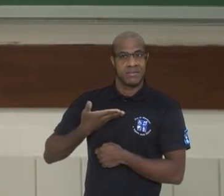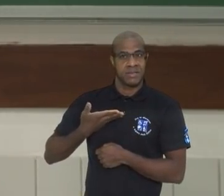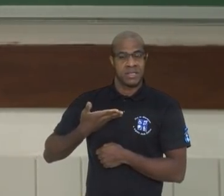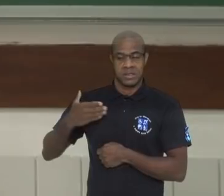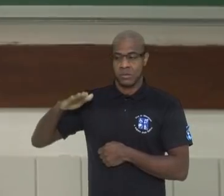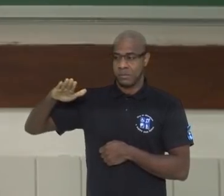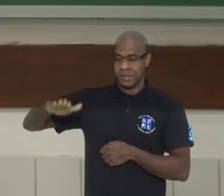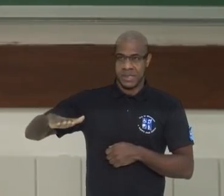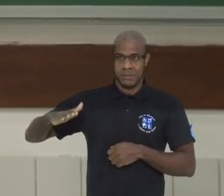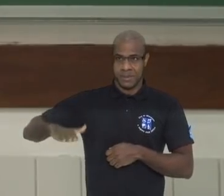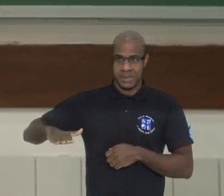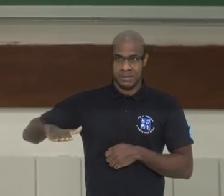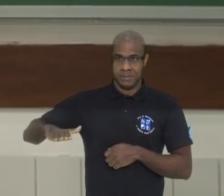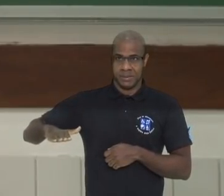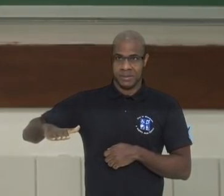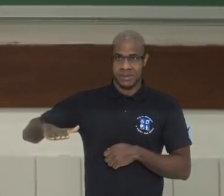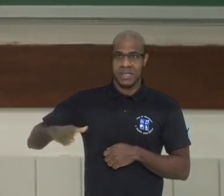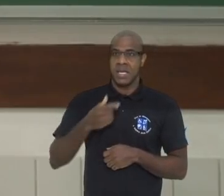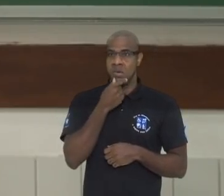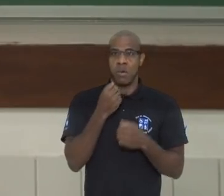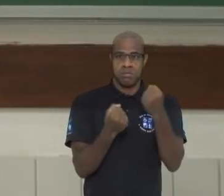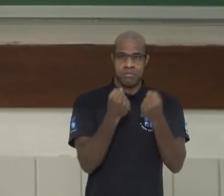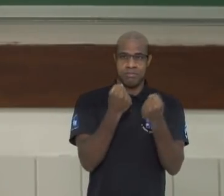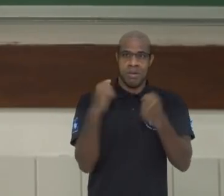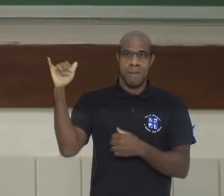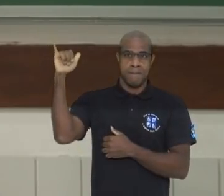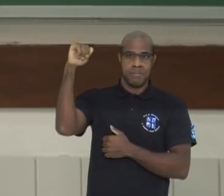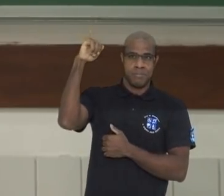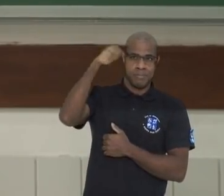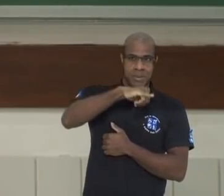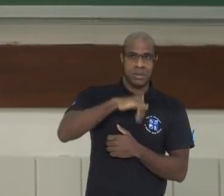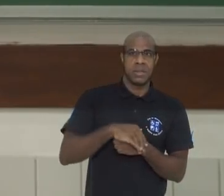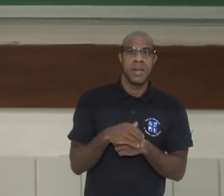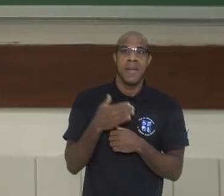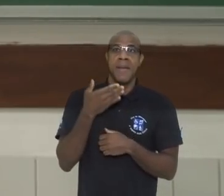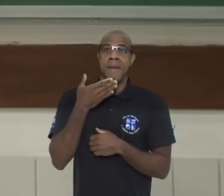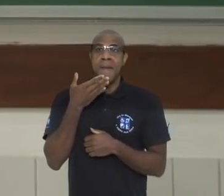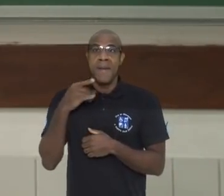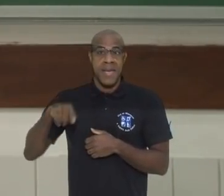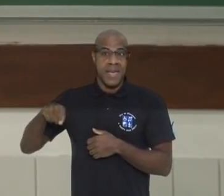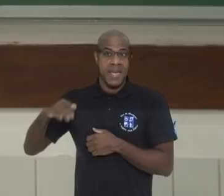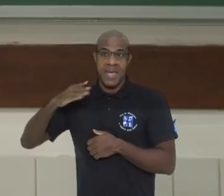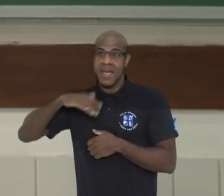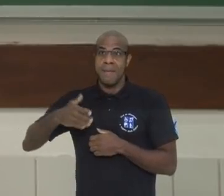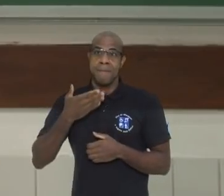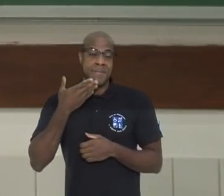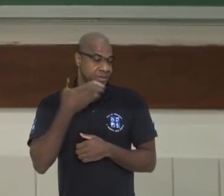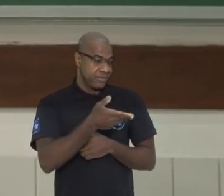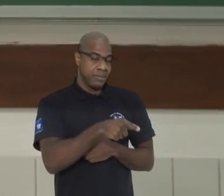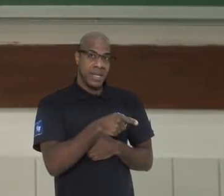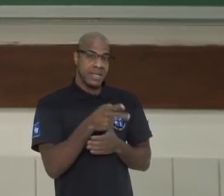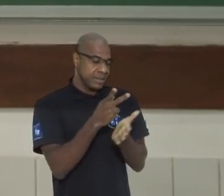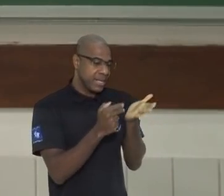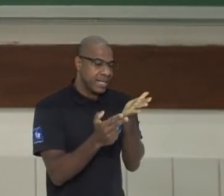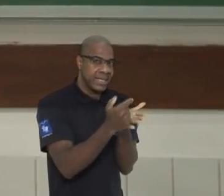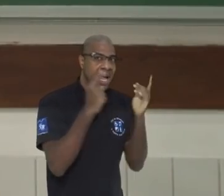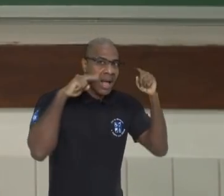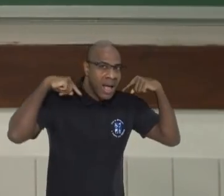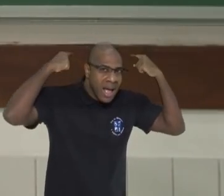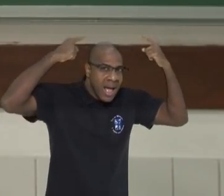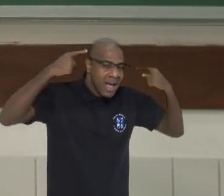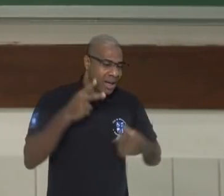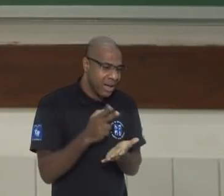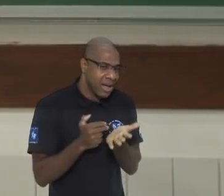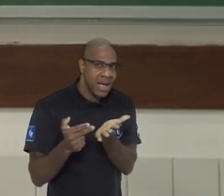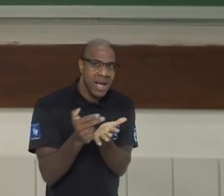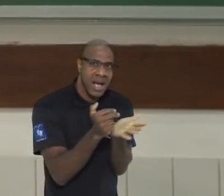Príncipe e o piloto começa com o Pequeno Príncipe pedindo para que ele desenhe um carneiro, né? E